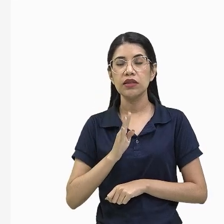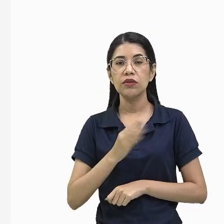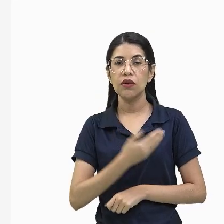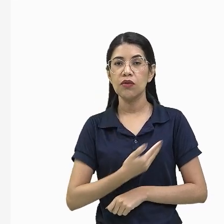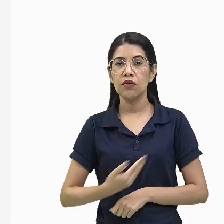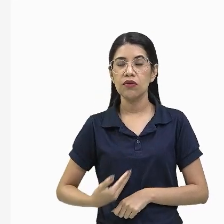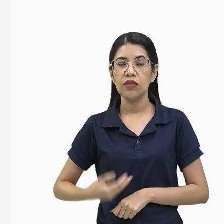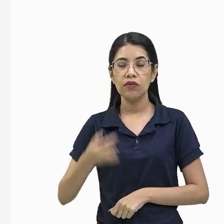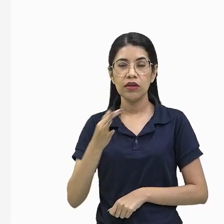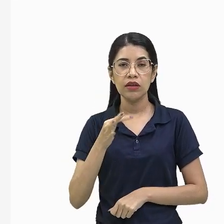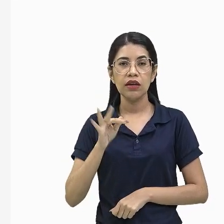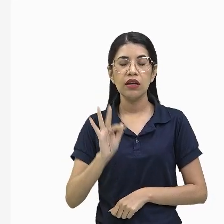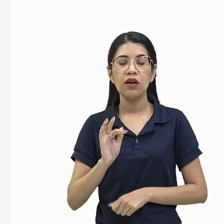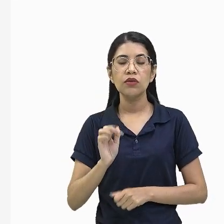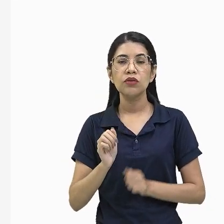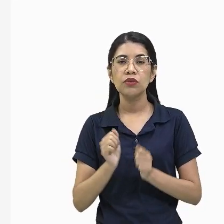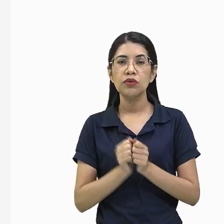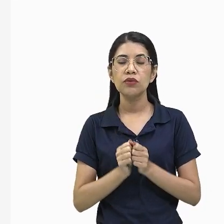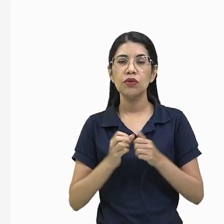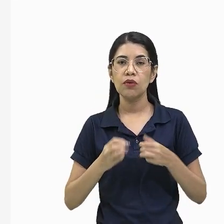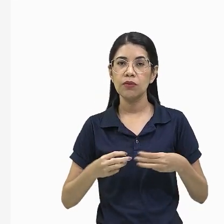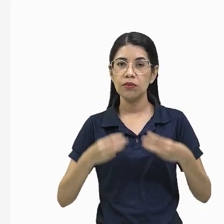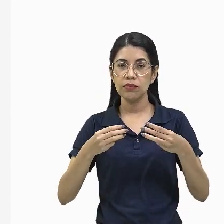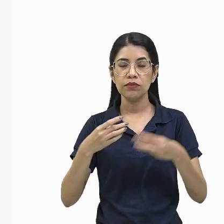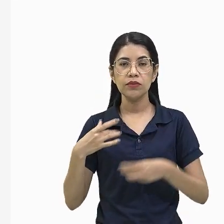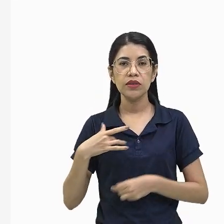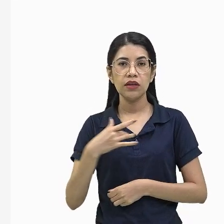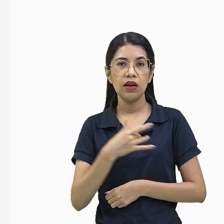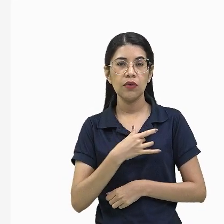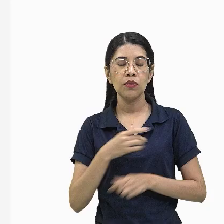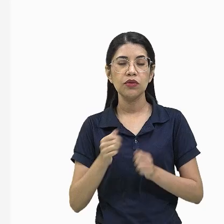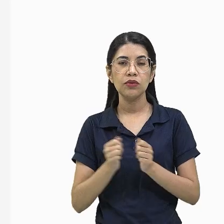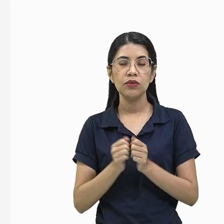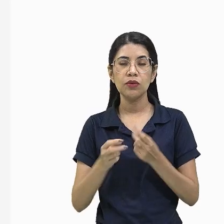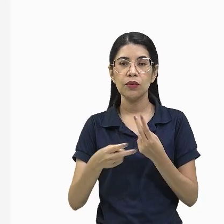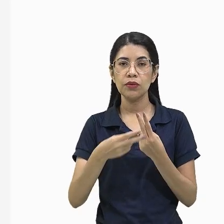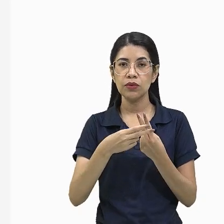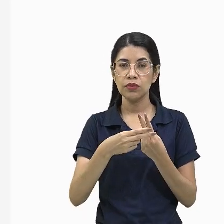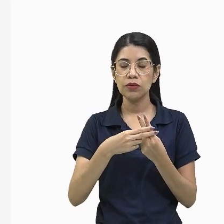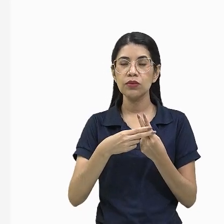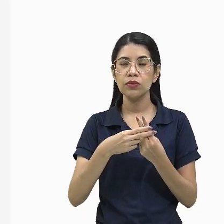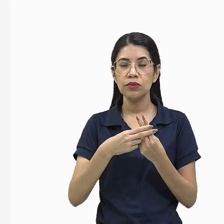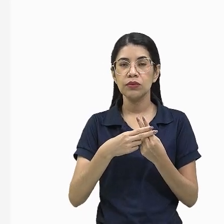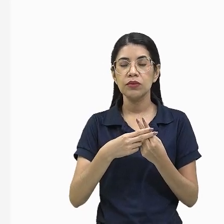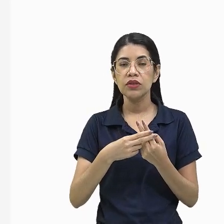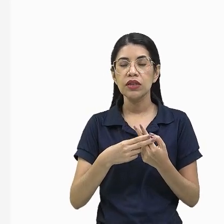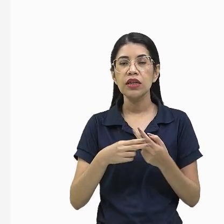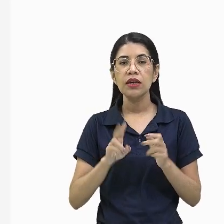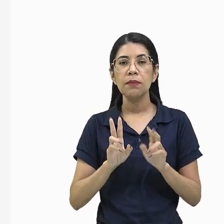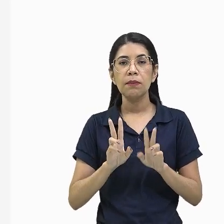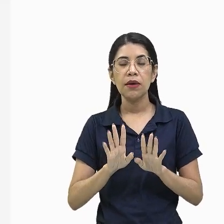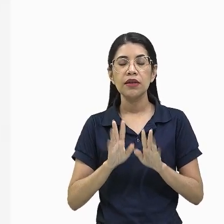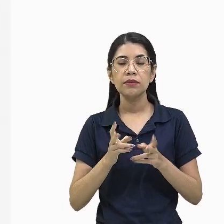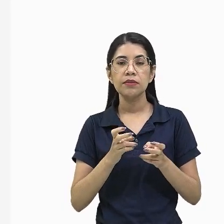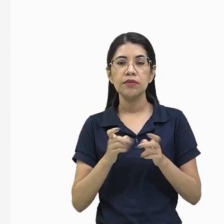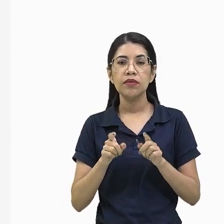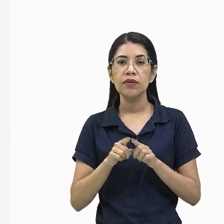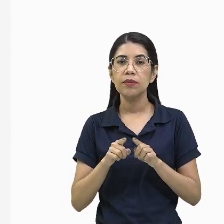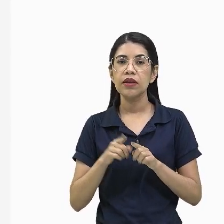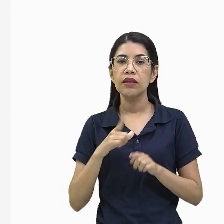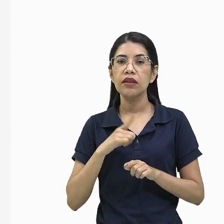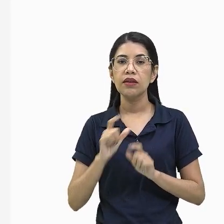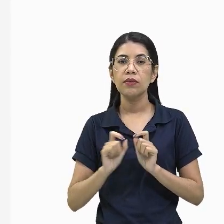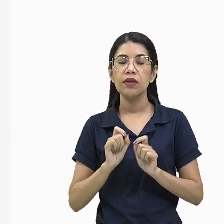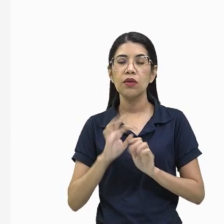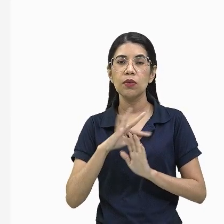por meio do Ministério da Saúde, do Sistema Único de Saúde no Brasil, e percebo que aqui nós temos também